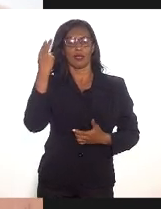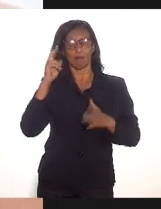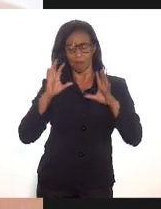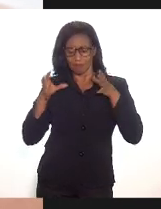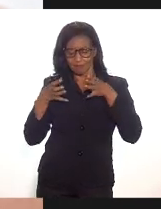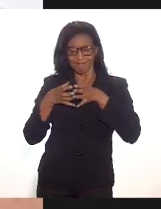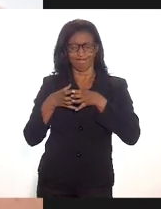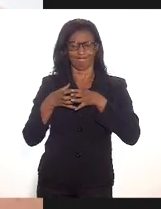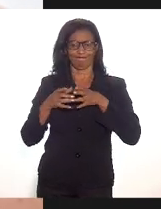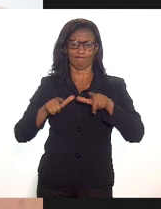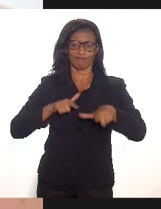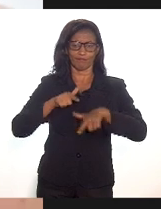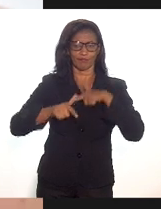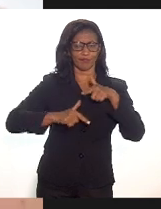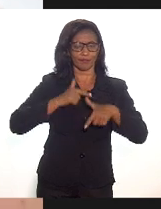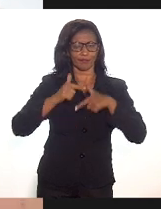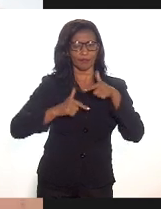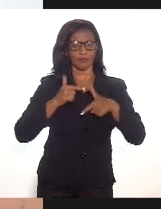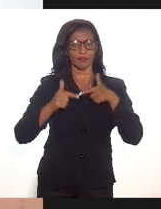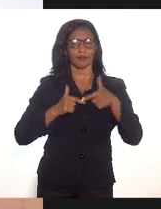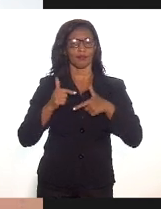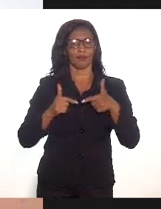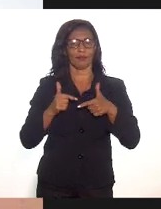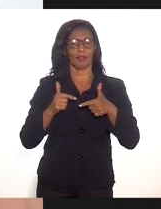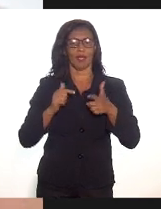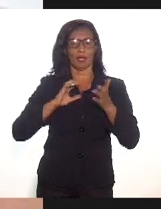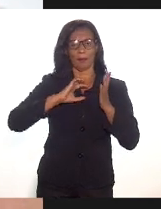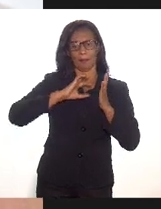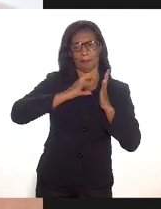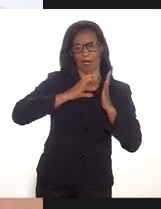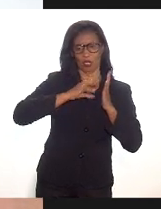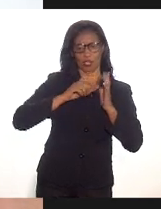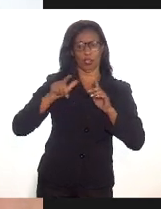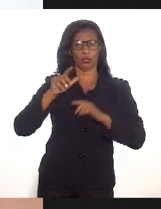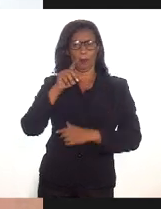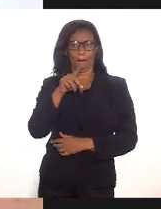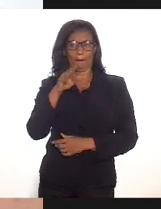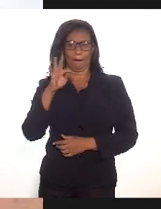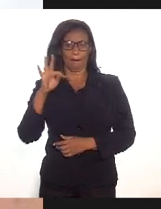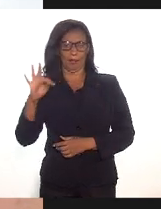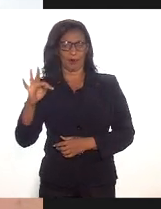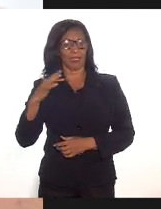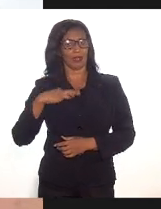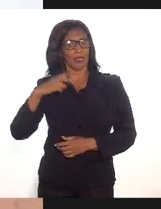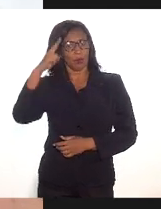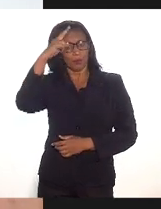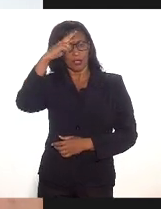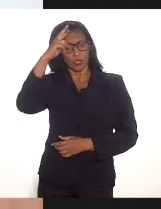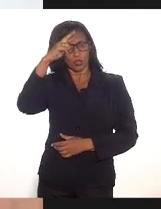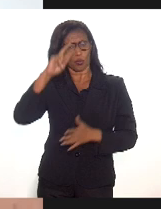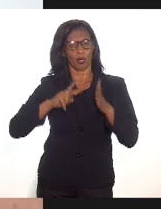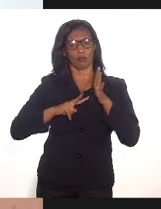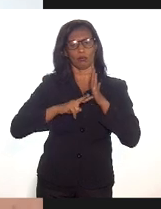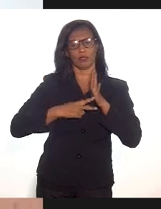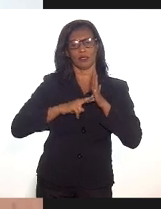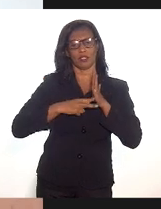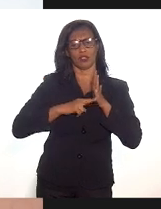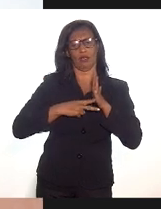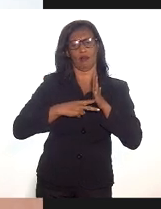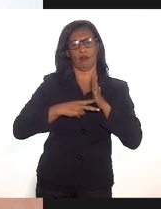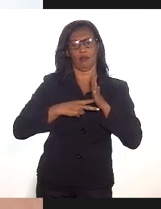trabalhadora. O Partido dos Trabalhadores tem um histórico, né, de defesa dos nossos sindicatos e da classe